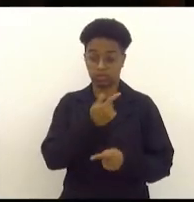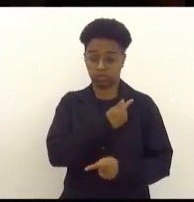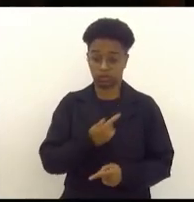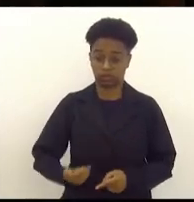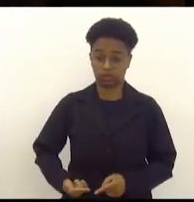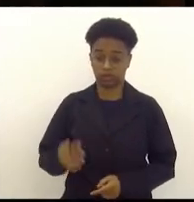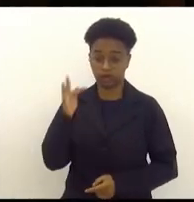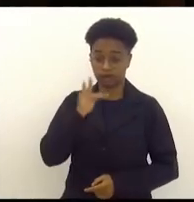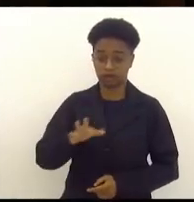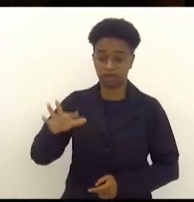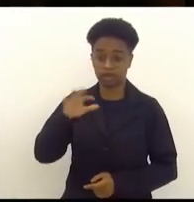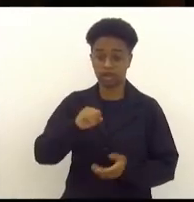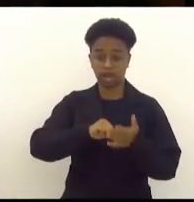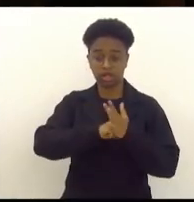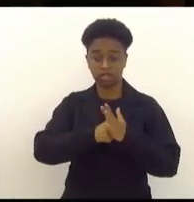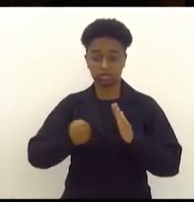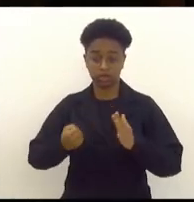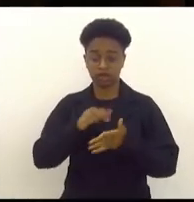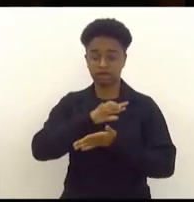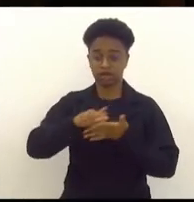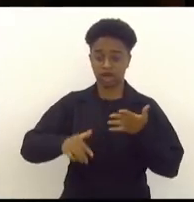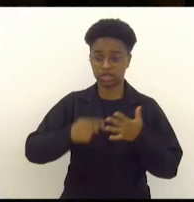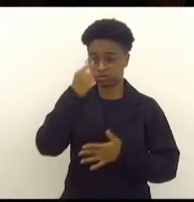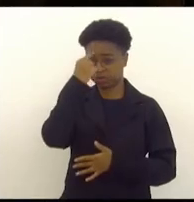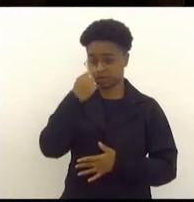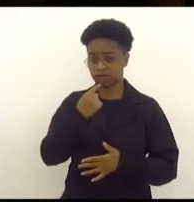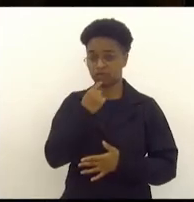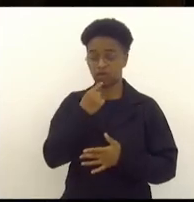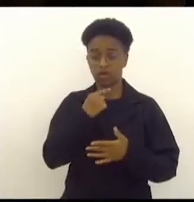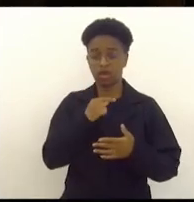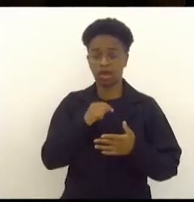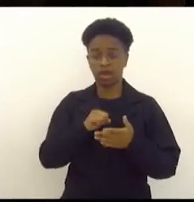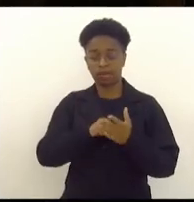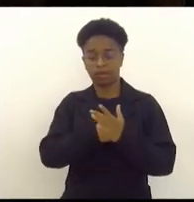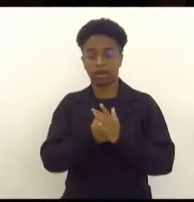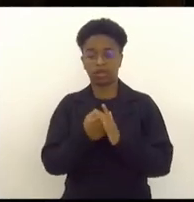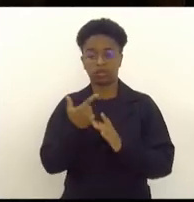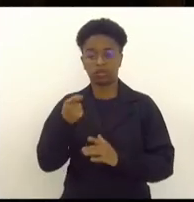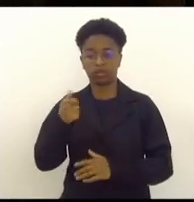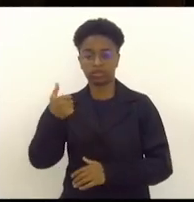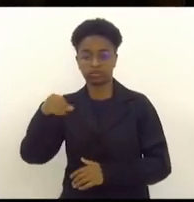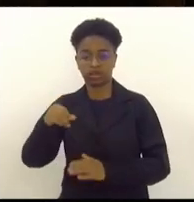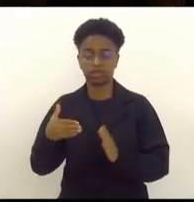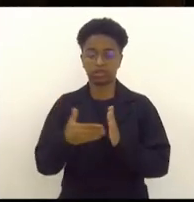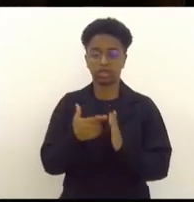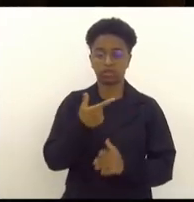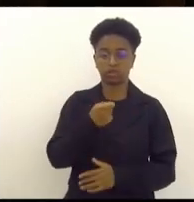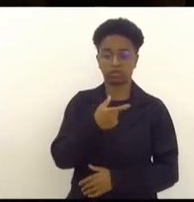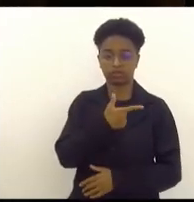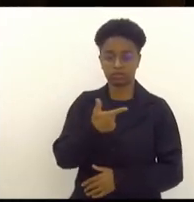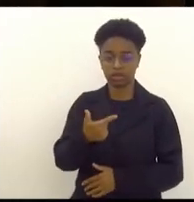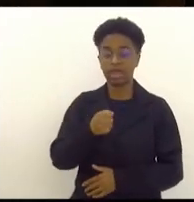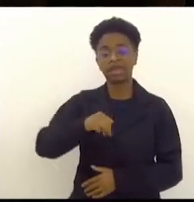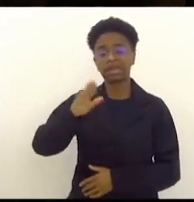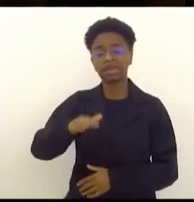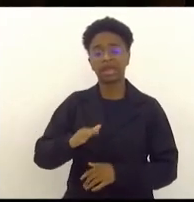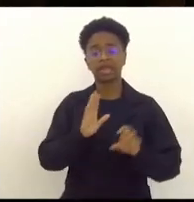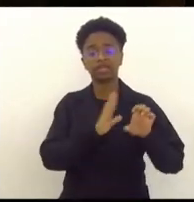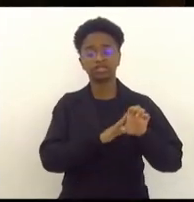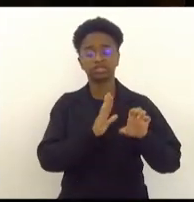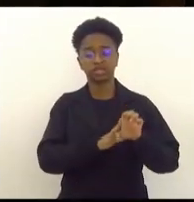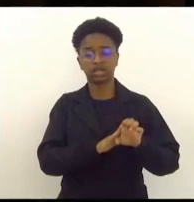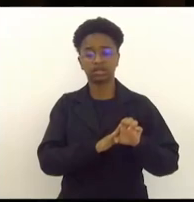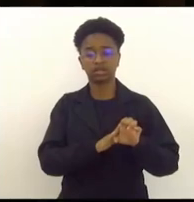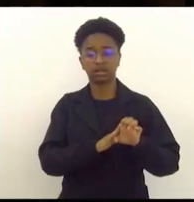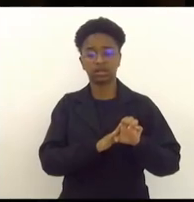desbloqueia milhares de perfis censurados de 2019 a 2022 Quem foi censurado da esquerda jogava bola